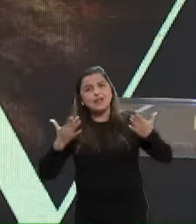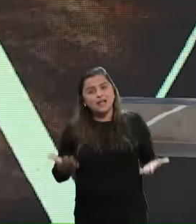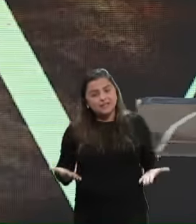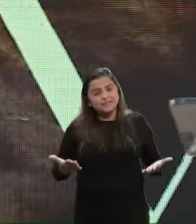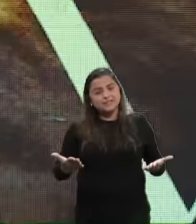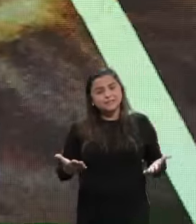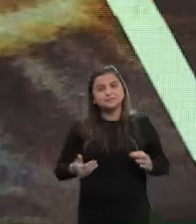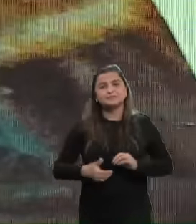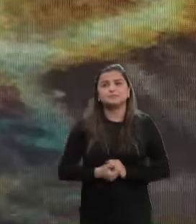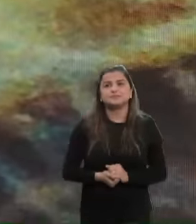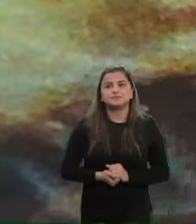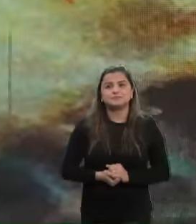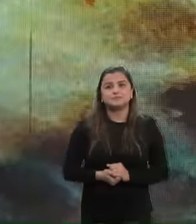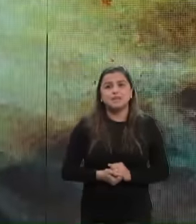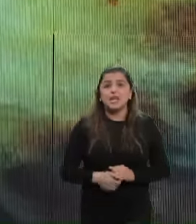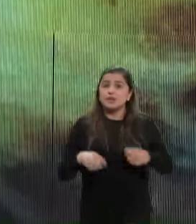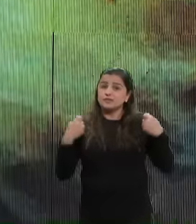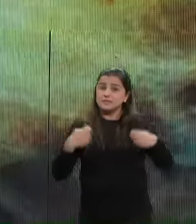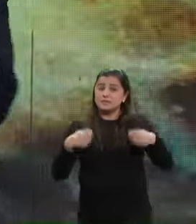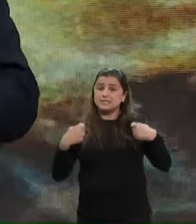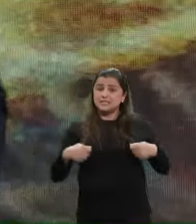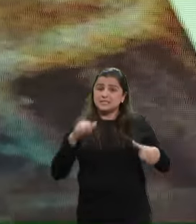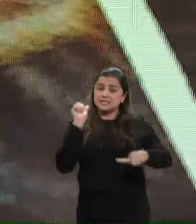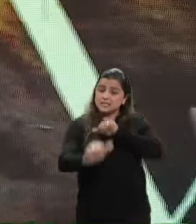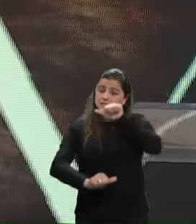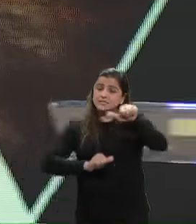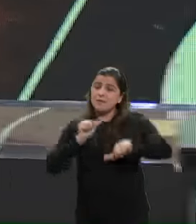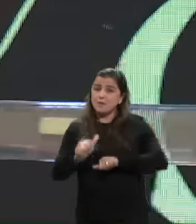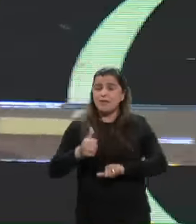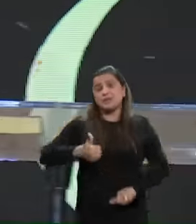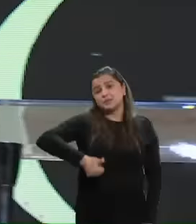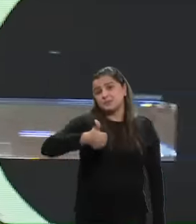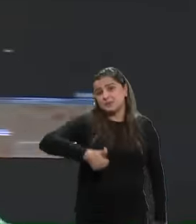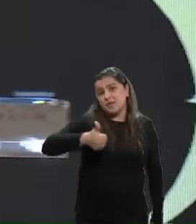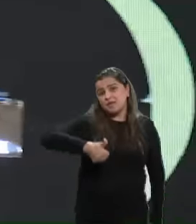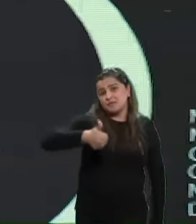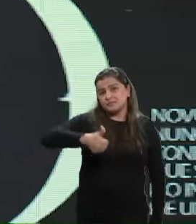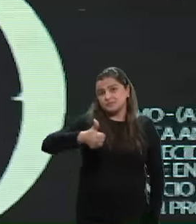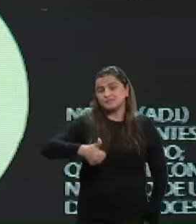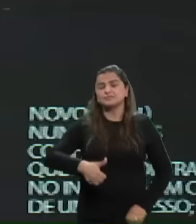Não adianta receber milagres se você não é transformado.